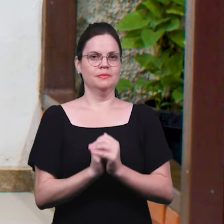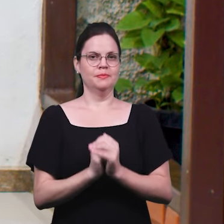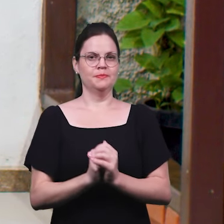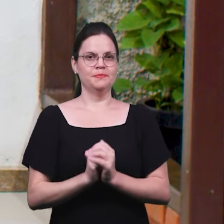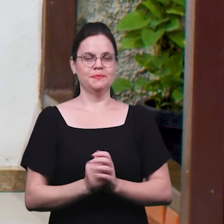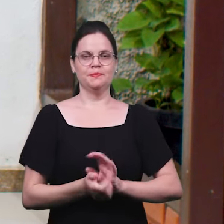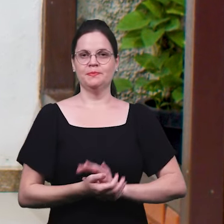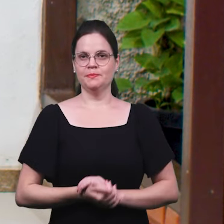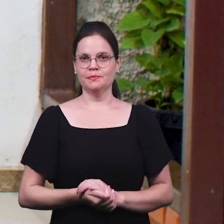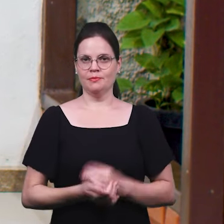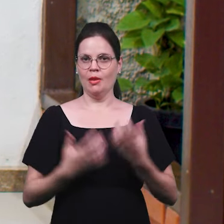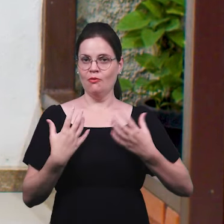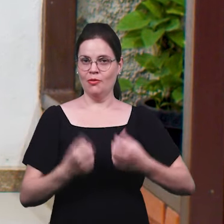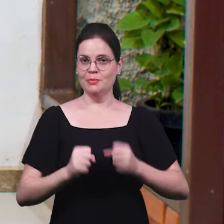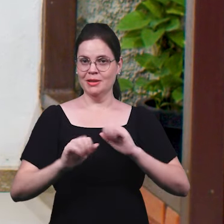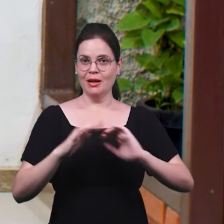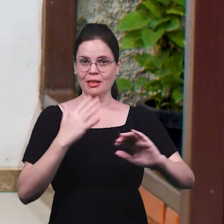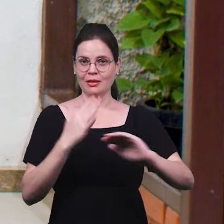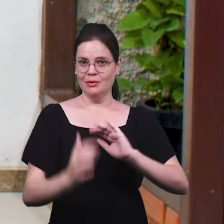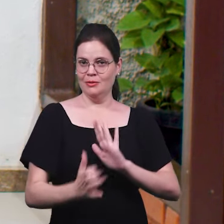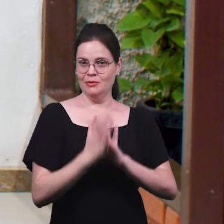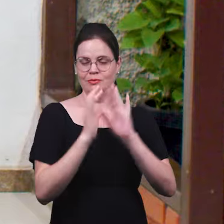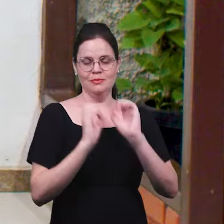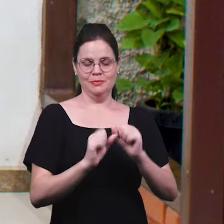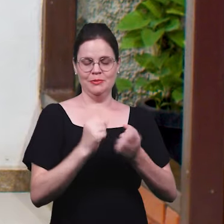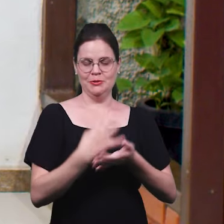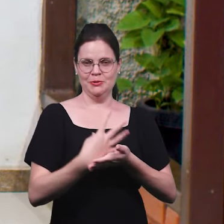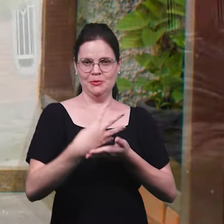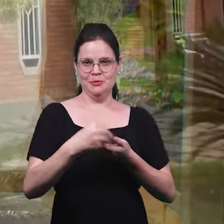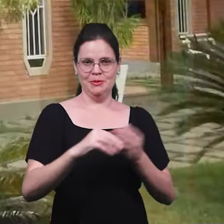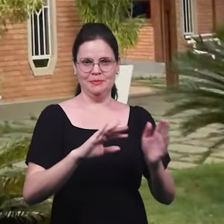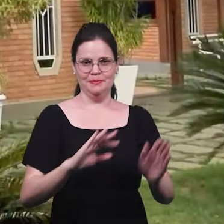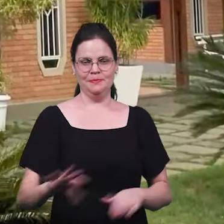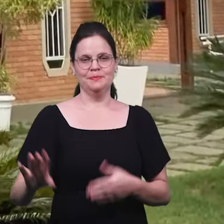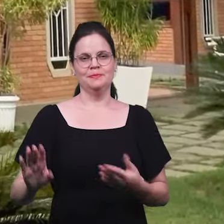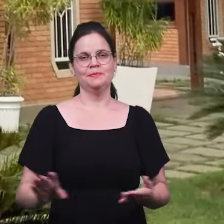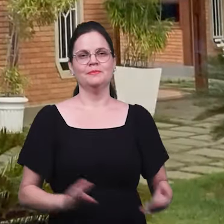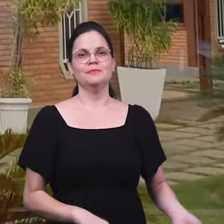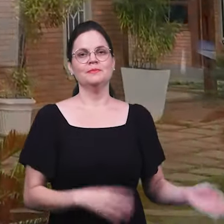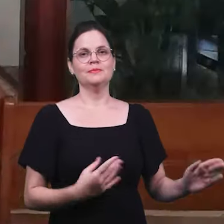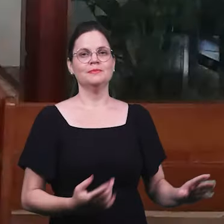Amém. Vamos entoar um hino de clamor ao Senhor.